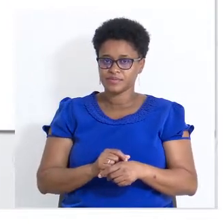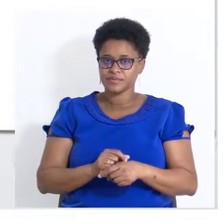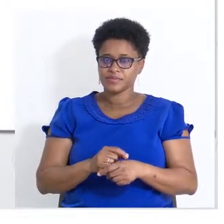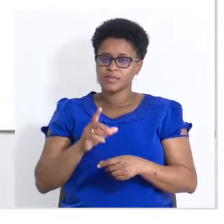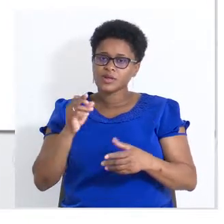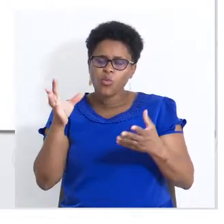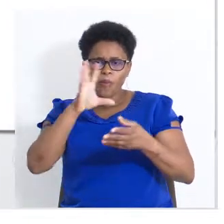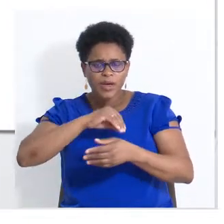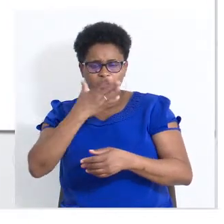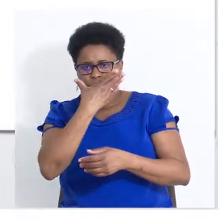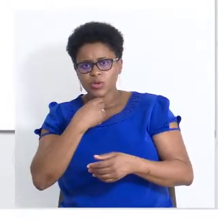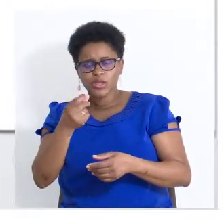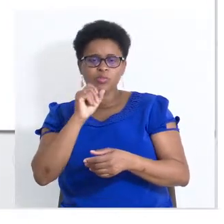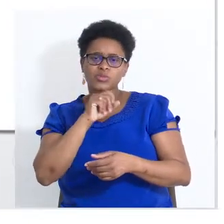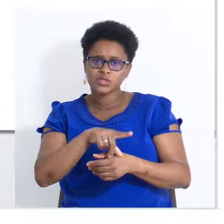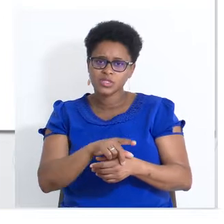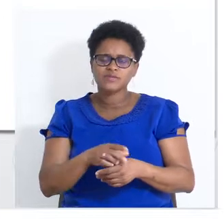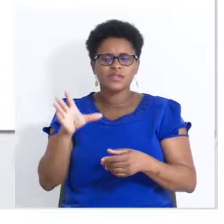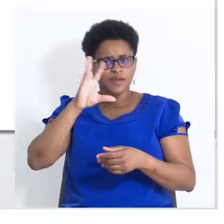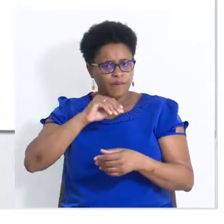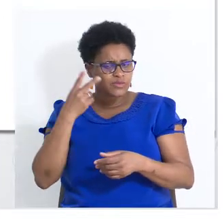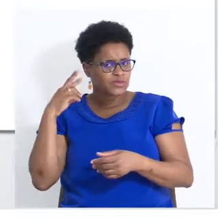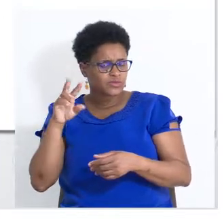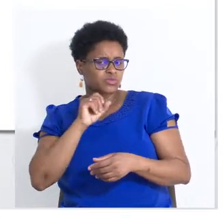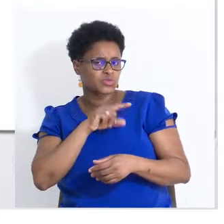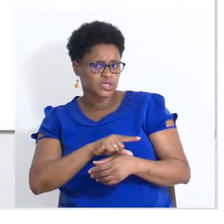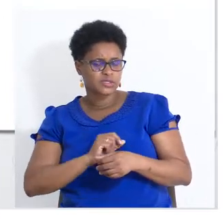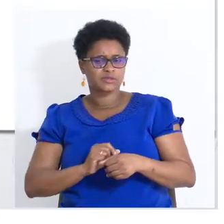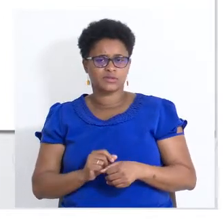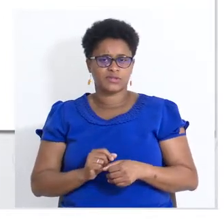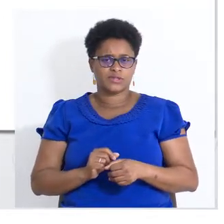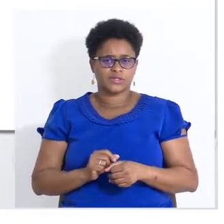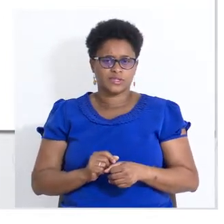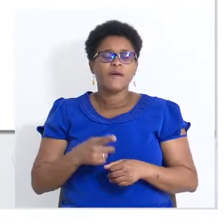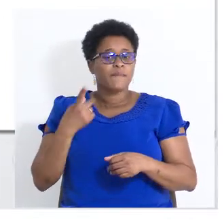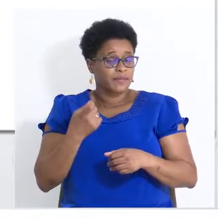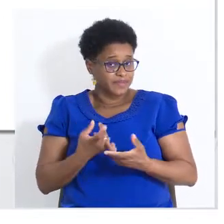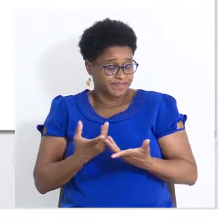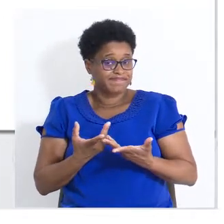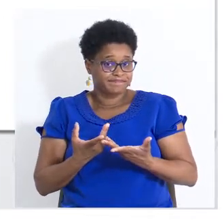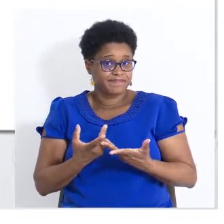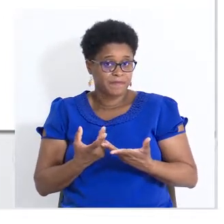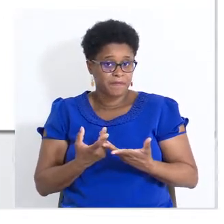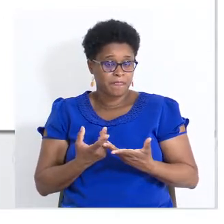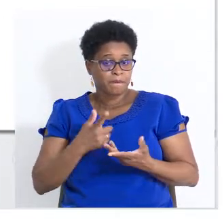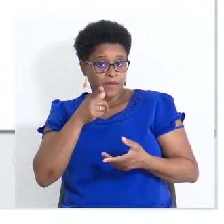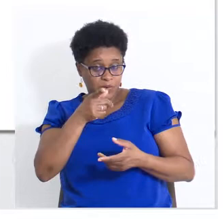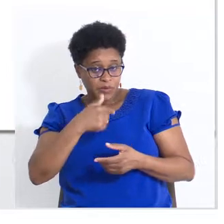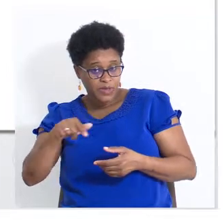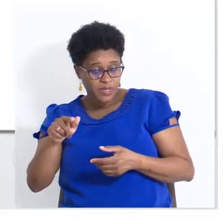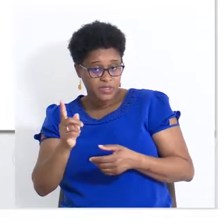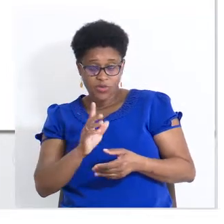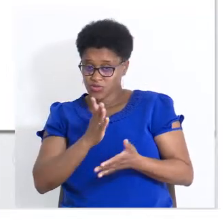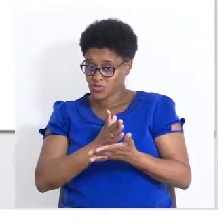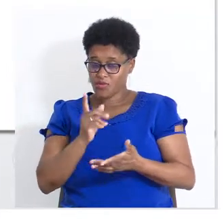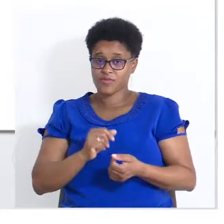Atribui-se adjetivos os mais bonitos possíveis, os mais qualificativos possíveis, para precisamente tu